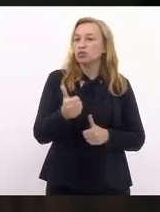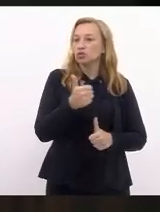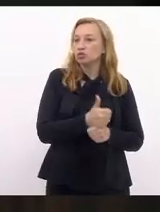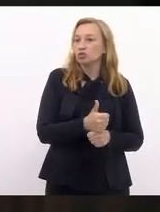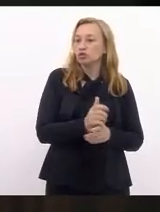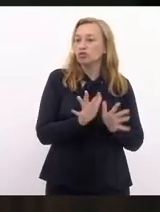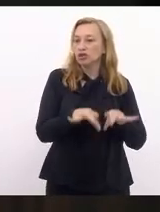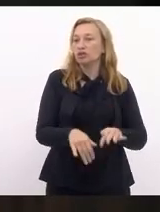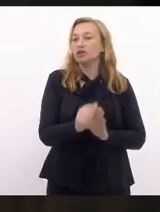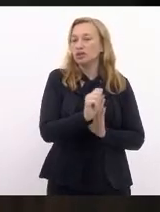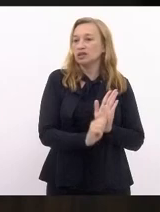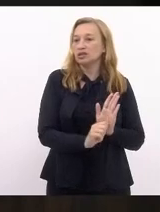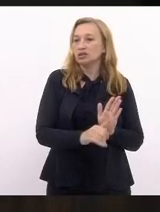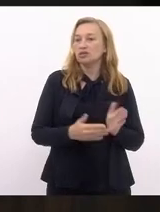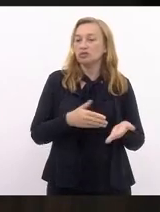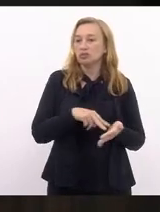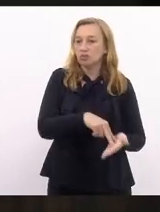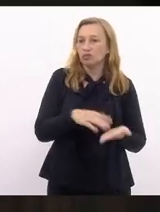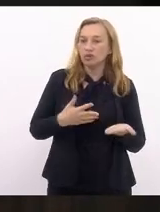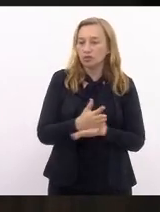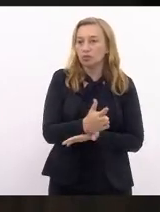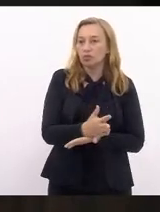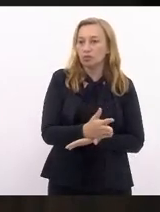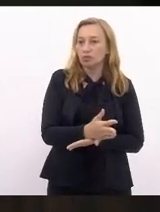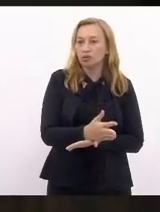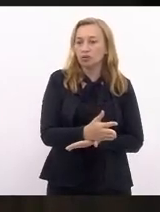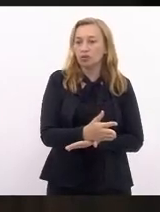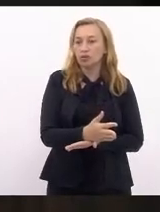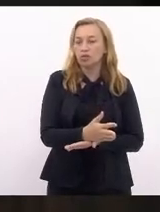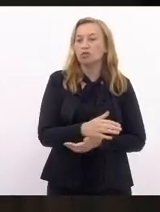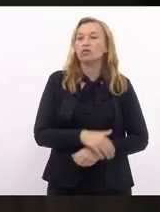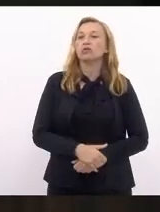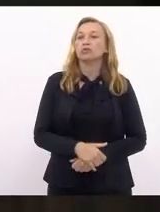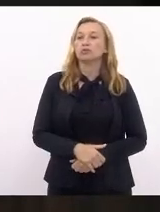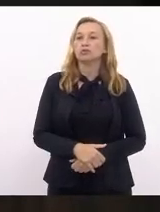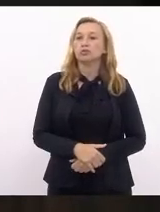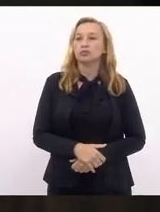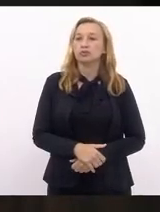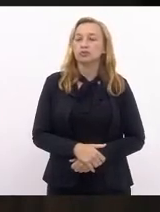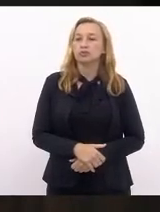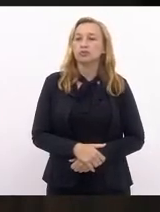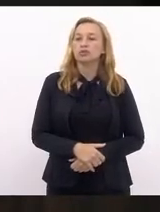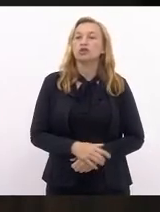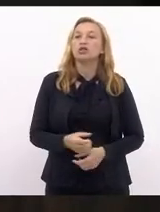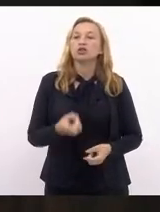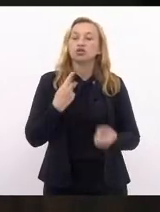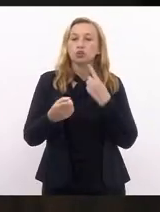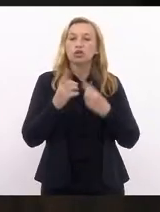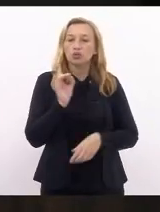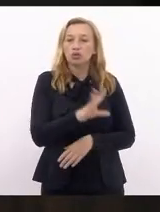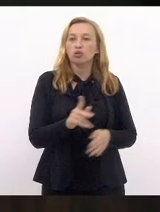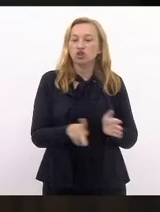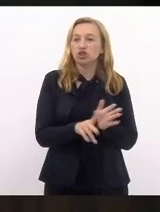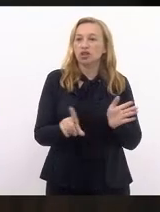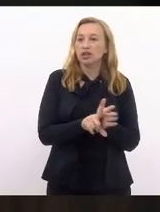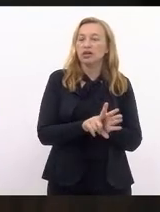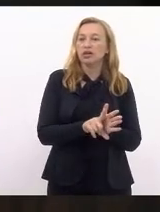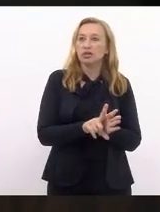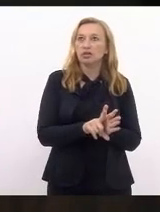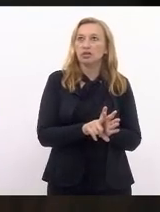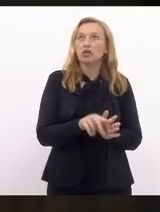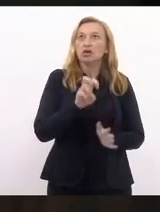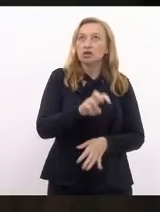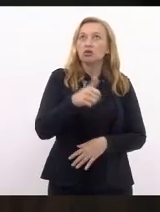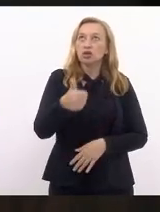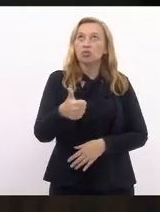substantivos com forma final de redação seus que aprova resolução aprovado vai autógrafo em regime de urgência idênticos a única projeto de